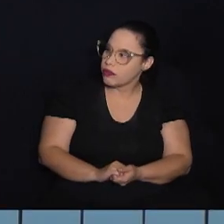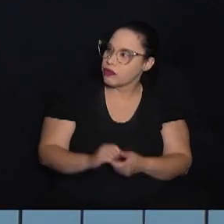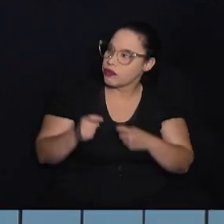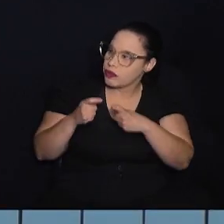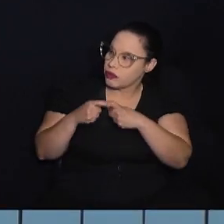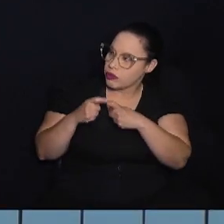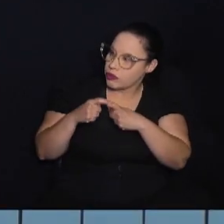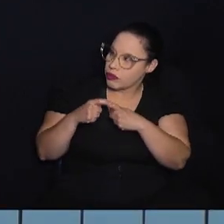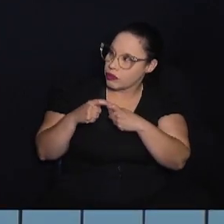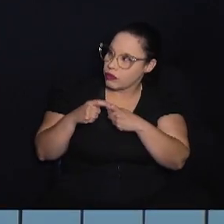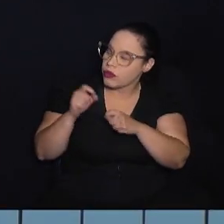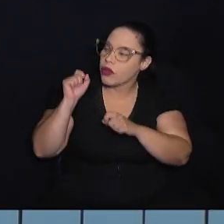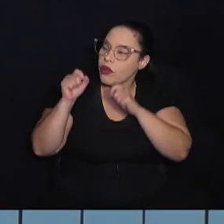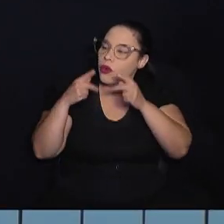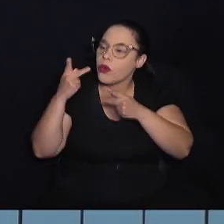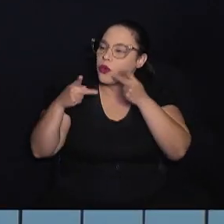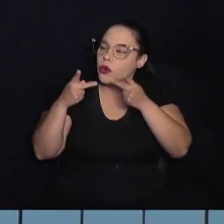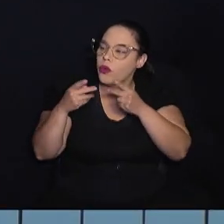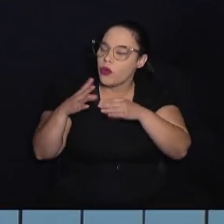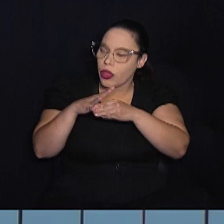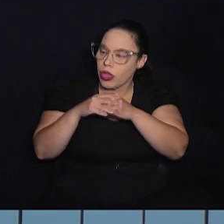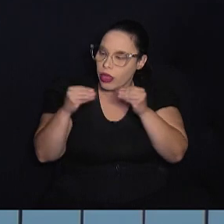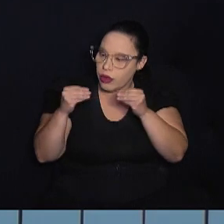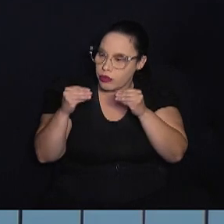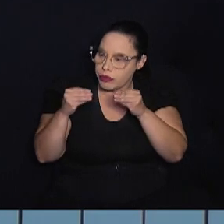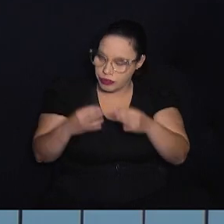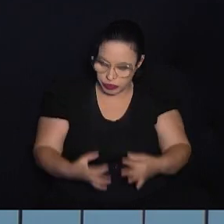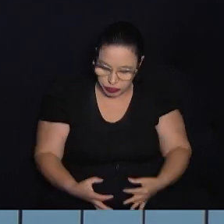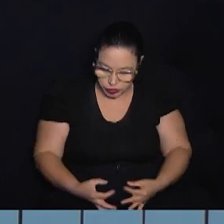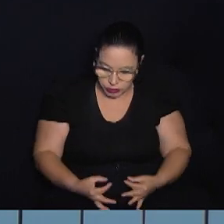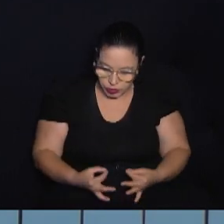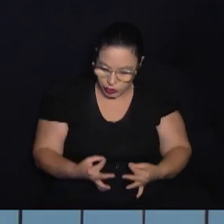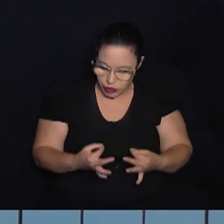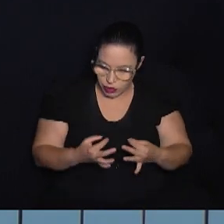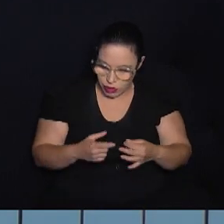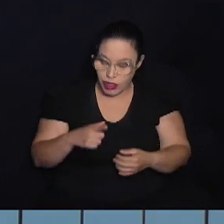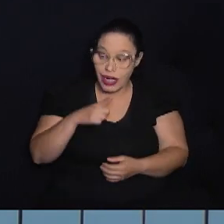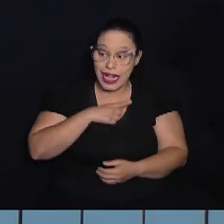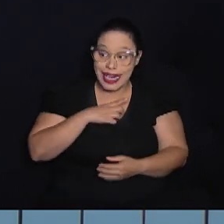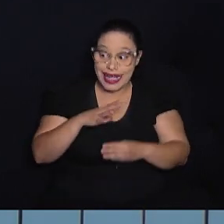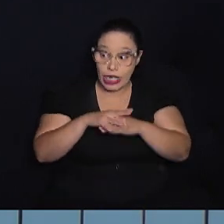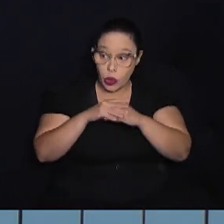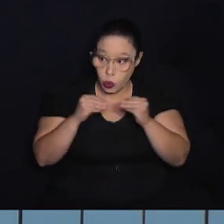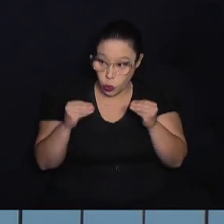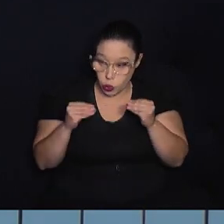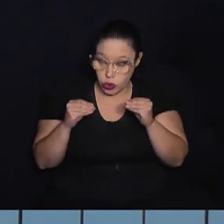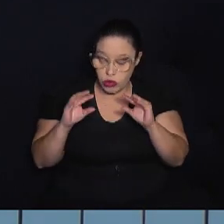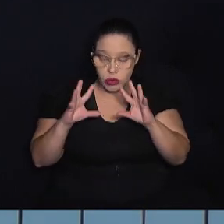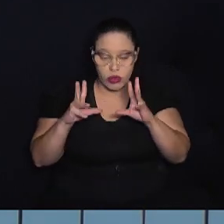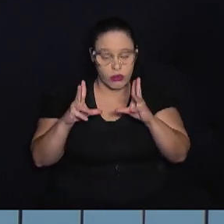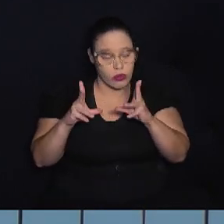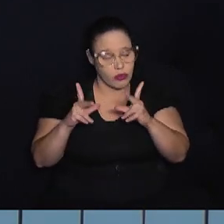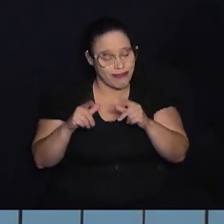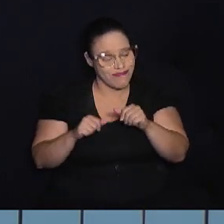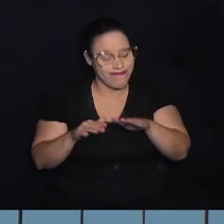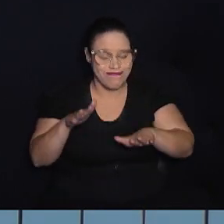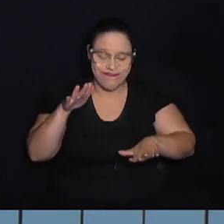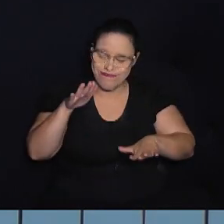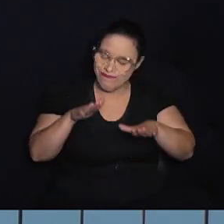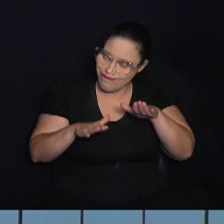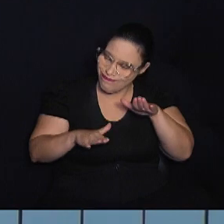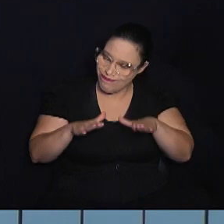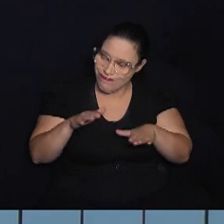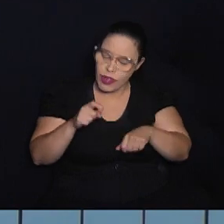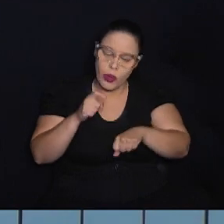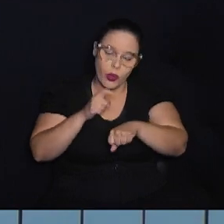Doutor, você falou, né, da cura, né? O câncer de bexiga, ele tem cura ou como todos os outros, né? Depende aí